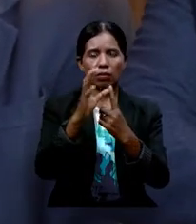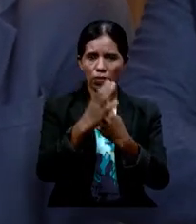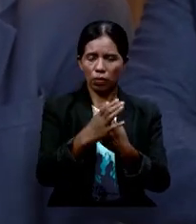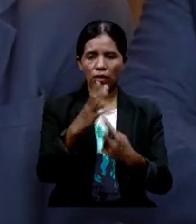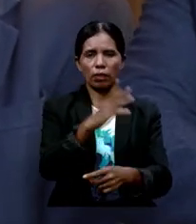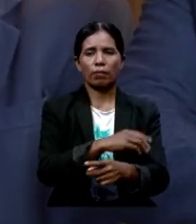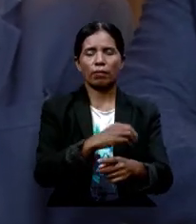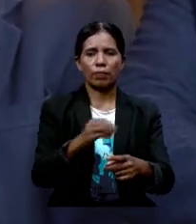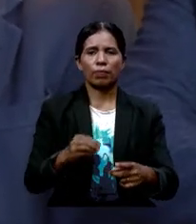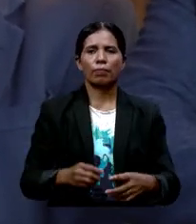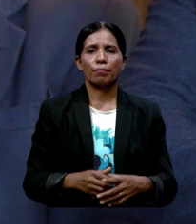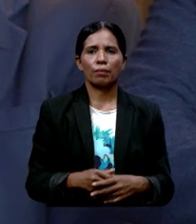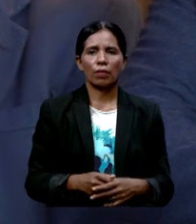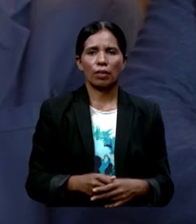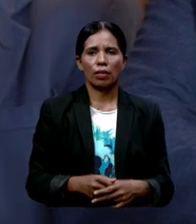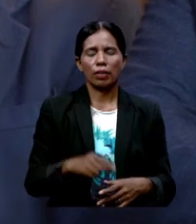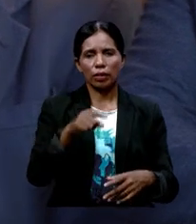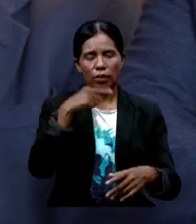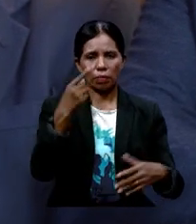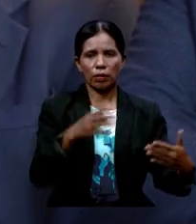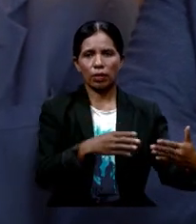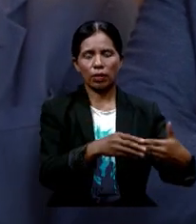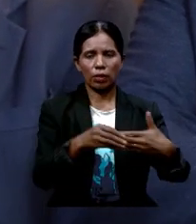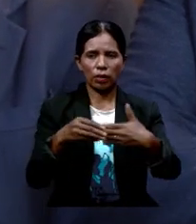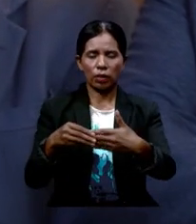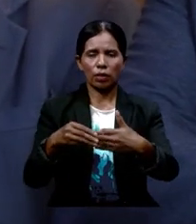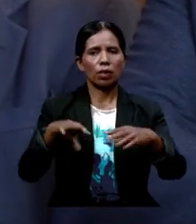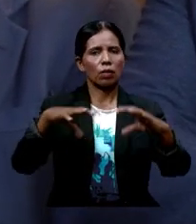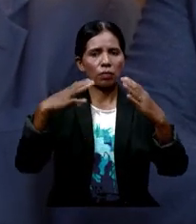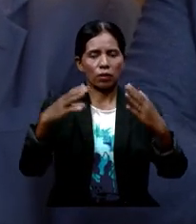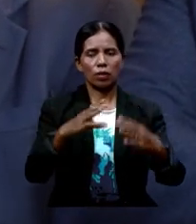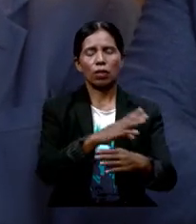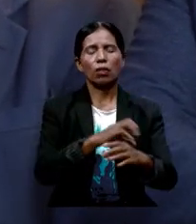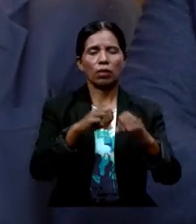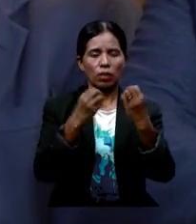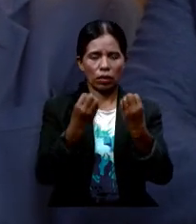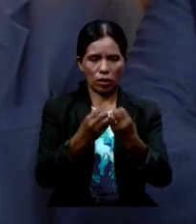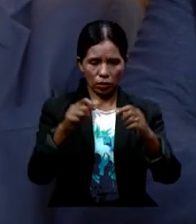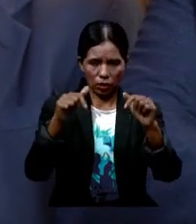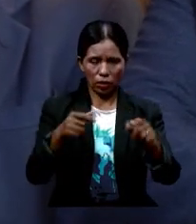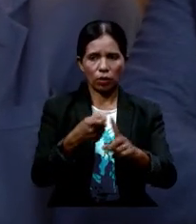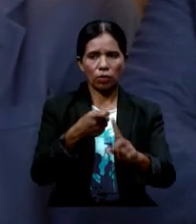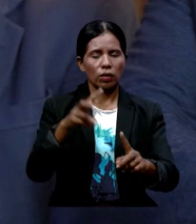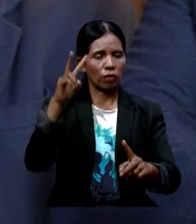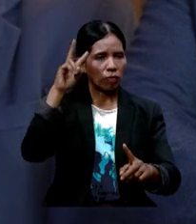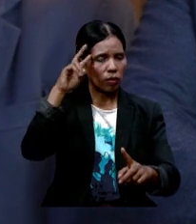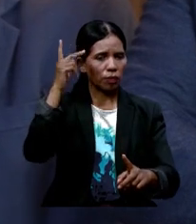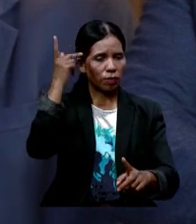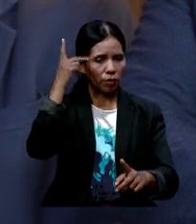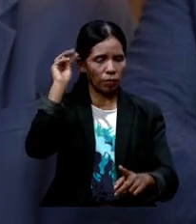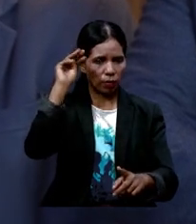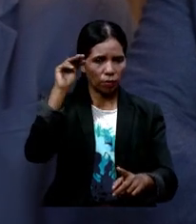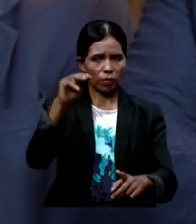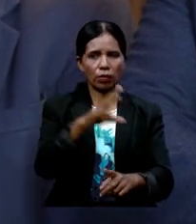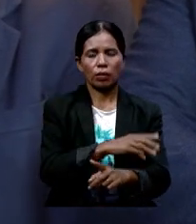e sema que lidera a comissão organização da, né, o serviço primeiro ministro